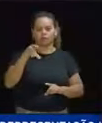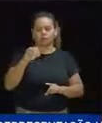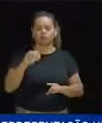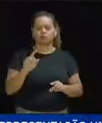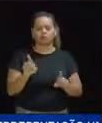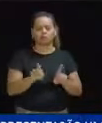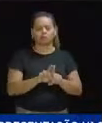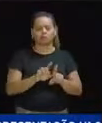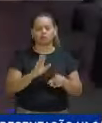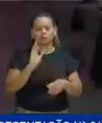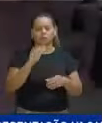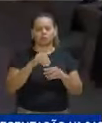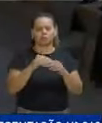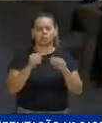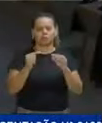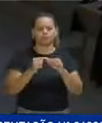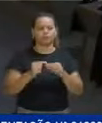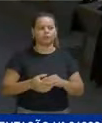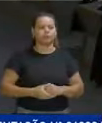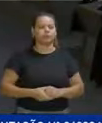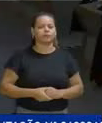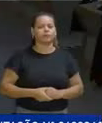relatora.